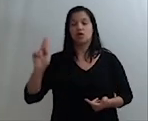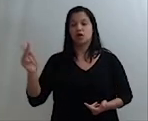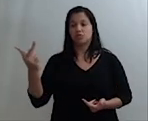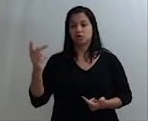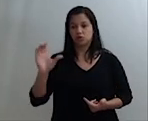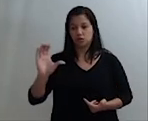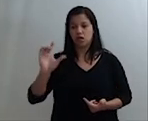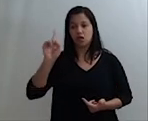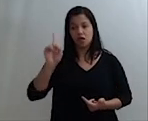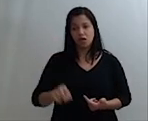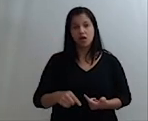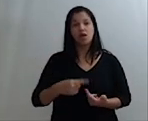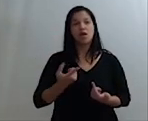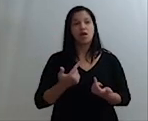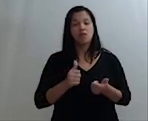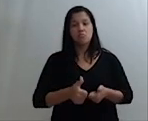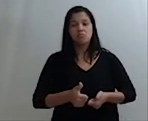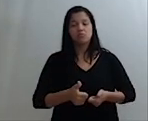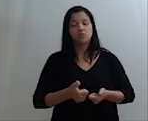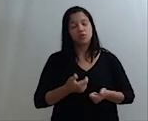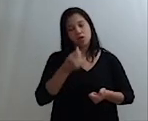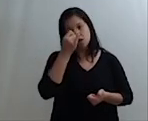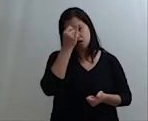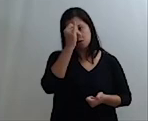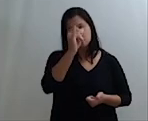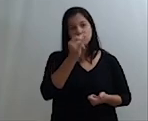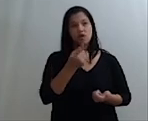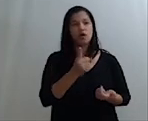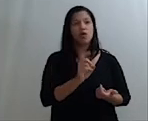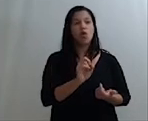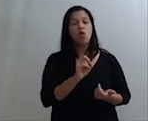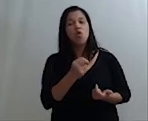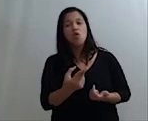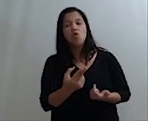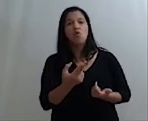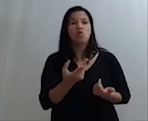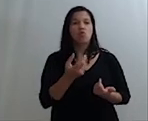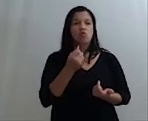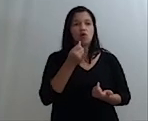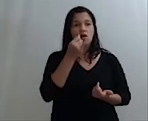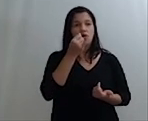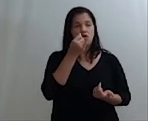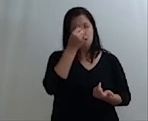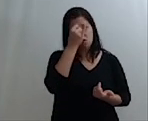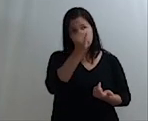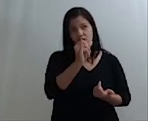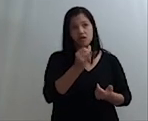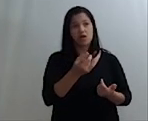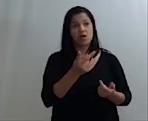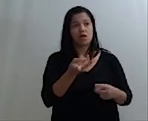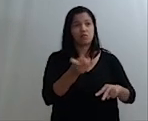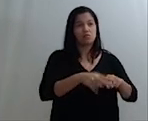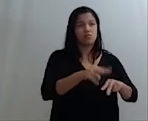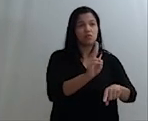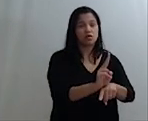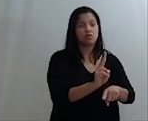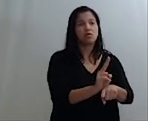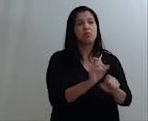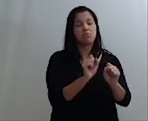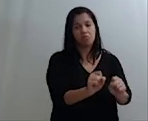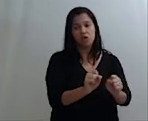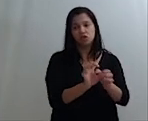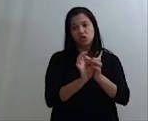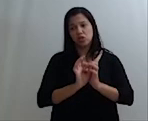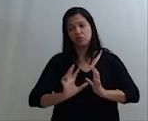relaxamento da prisão do paciente ou subsidiariamente caso vossas excelências entendam a concessão a da Liberdade